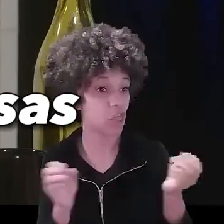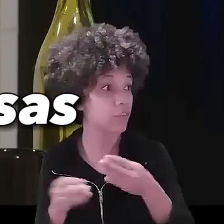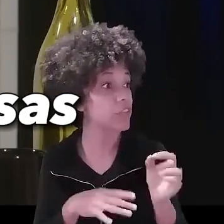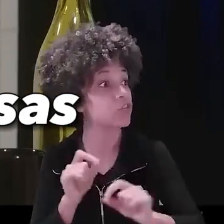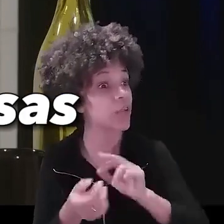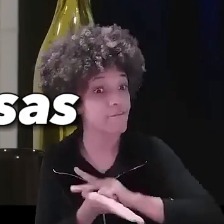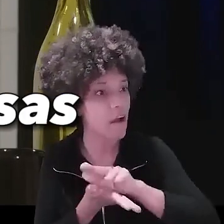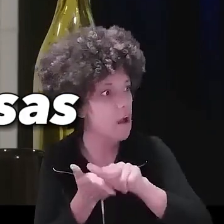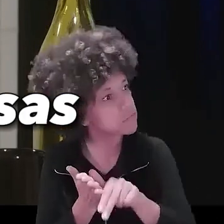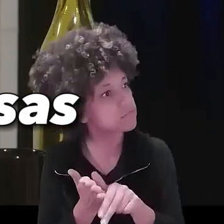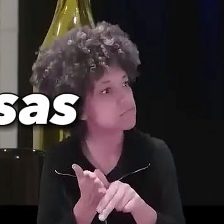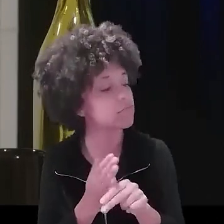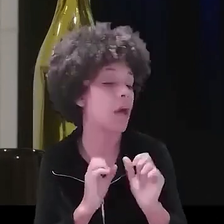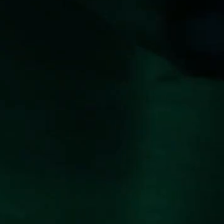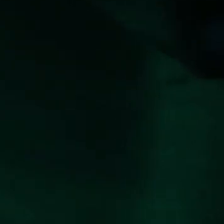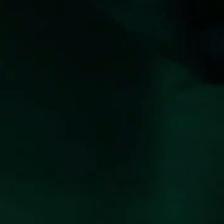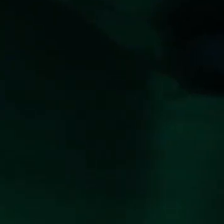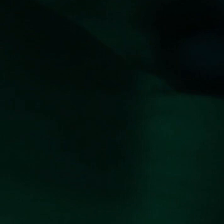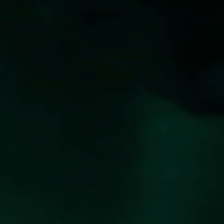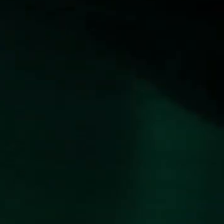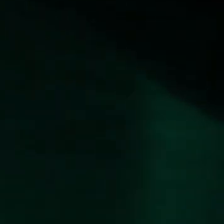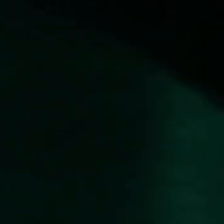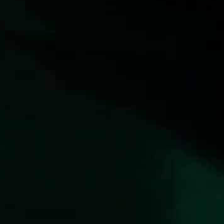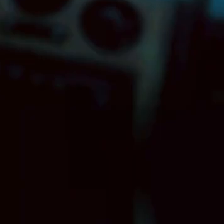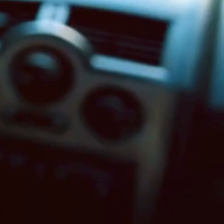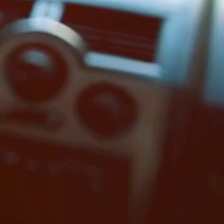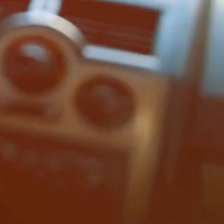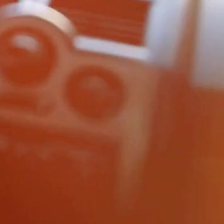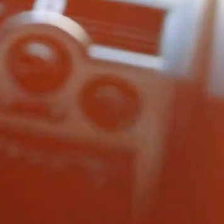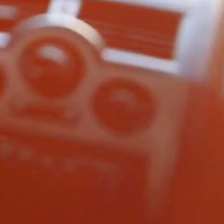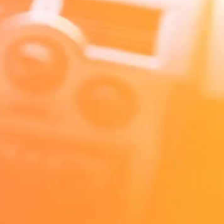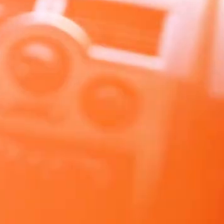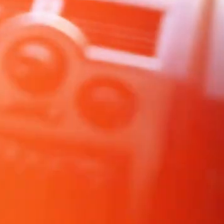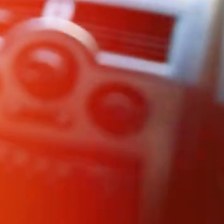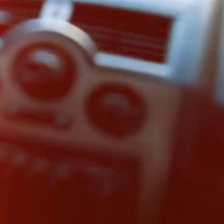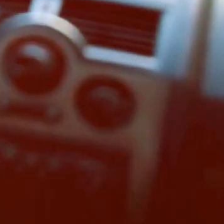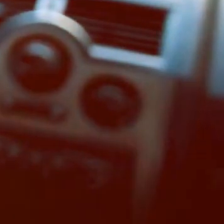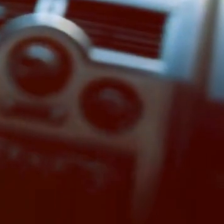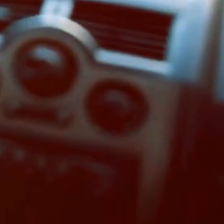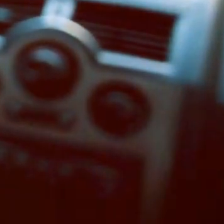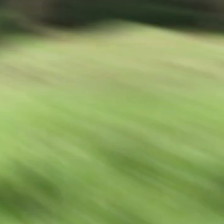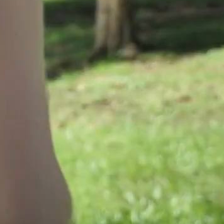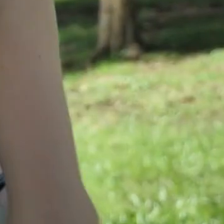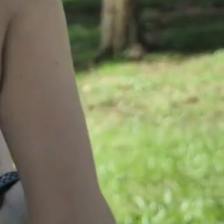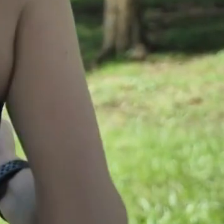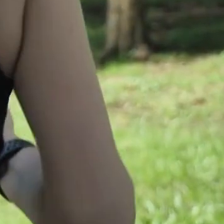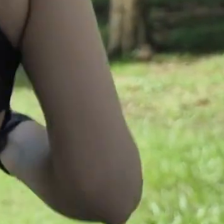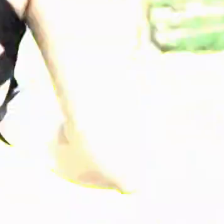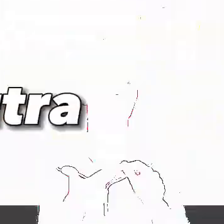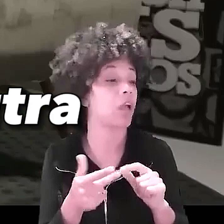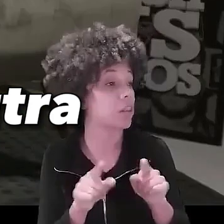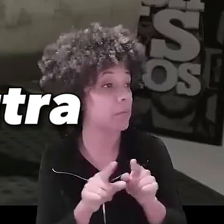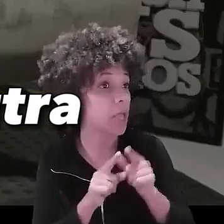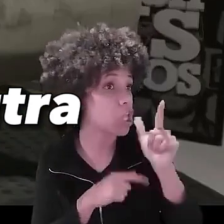adolescentes. Novidade pode ser várias coisas, cara. Pode ser você usar droga, pode ser você ter comportamento de risco. Esporte. Pode ser esporte,